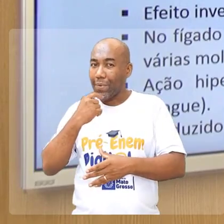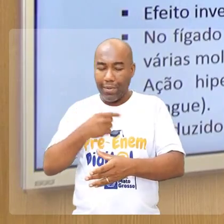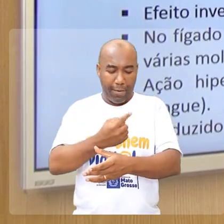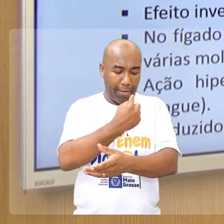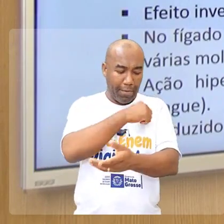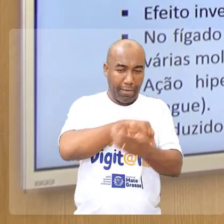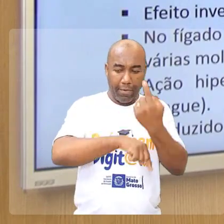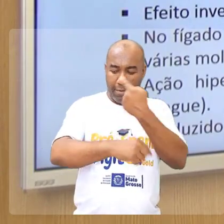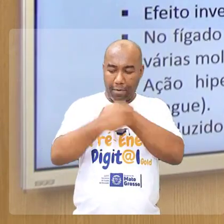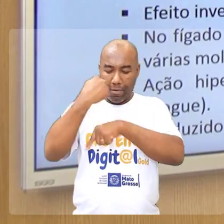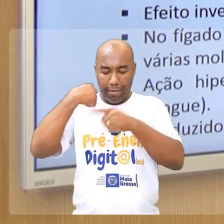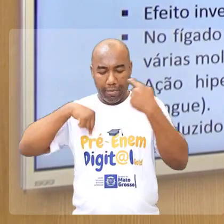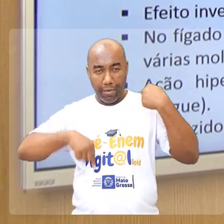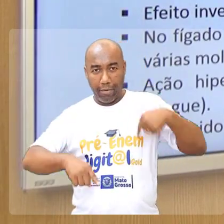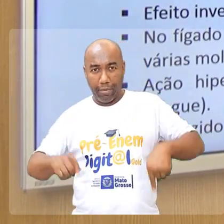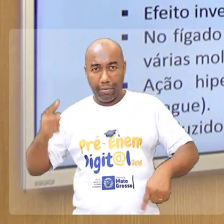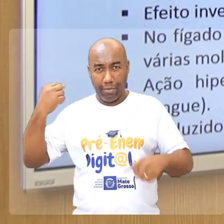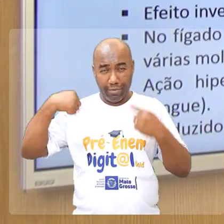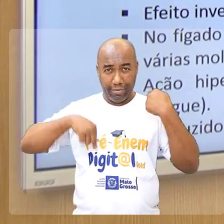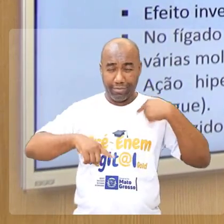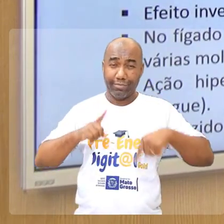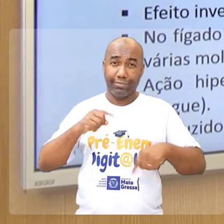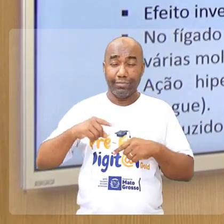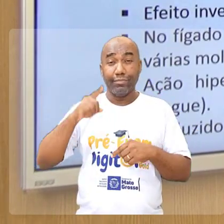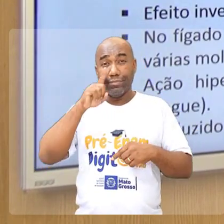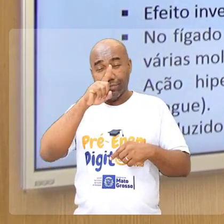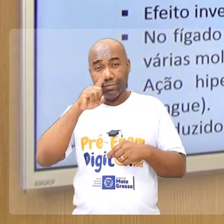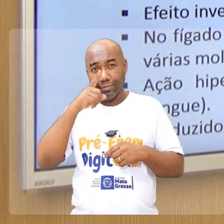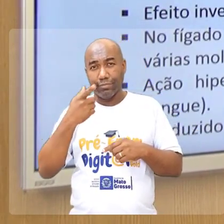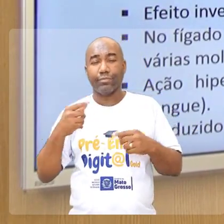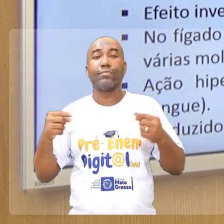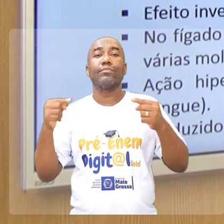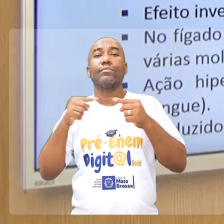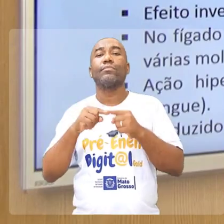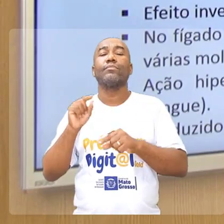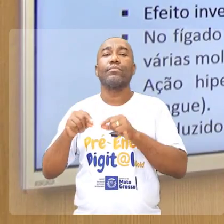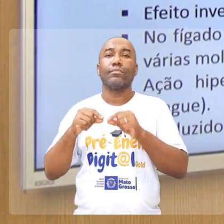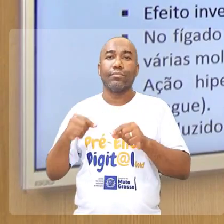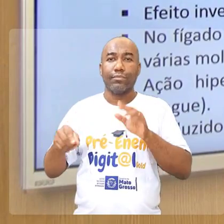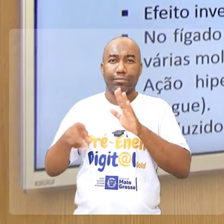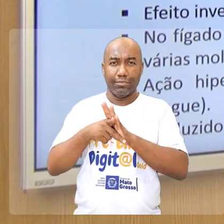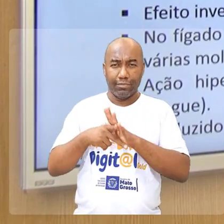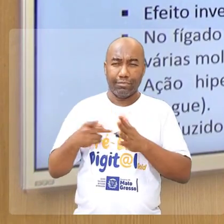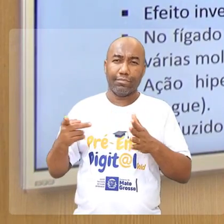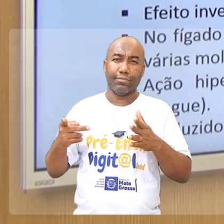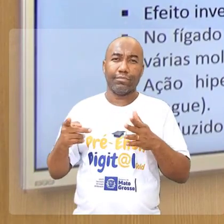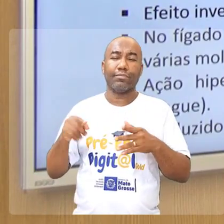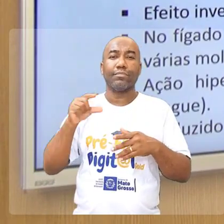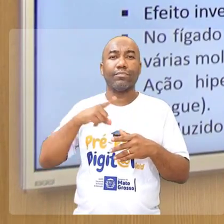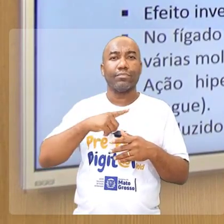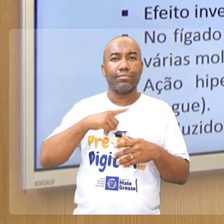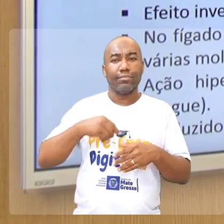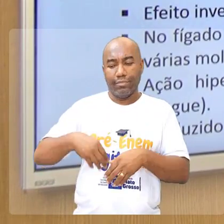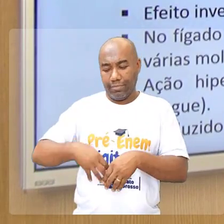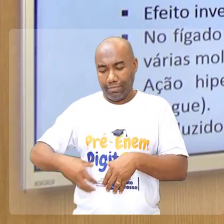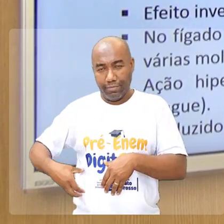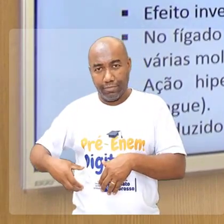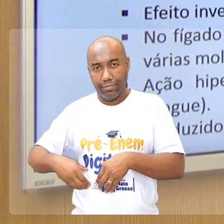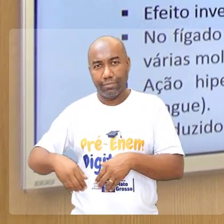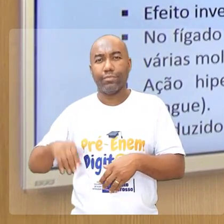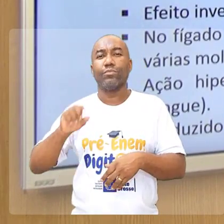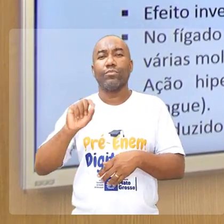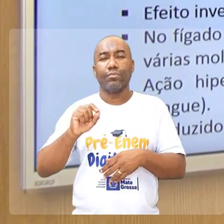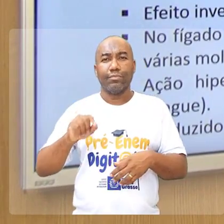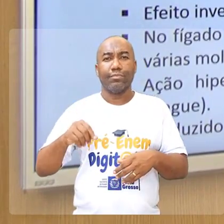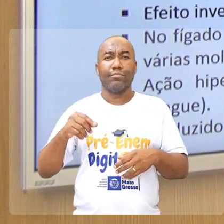para a saúde. Então nós temos um hormônio que é liberado pelo pâncreas, tá? São as